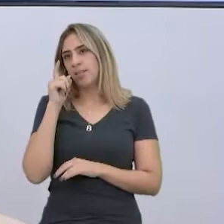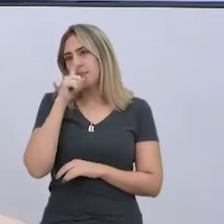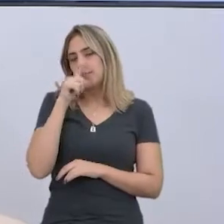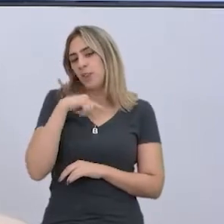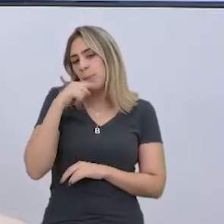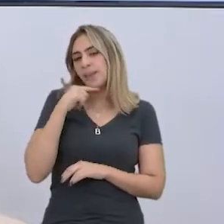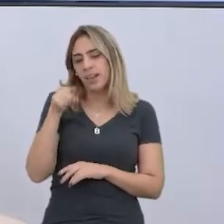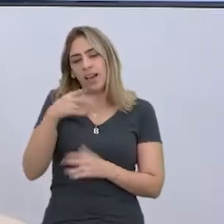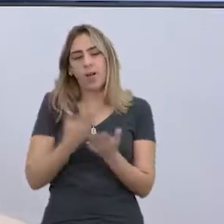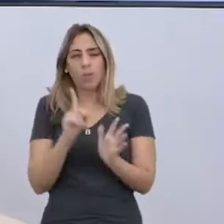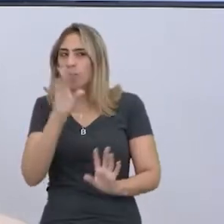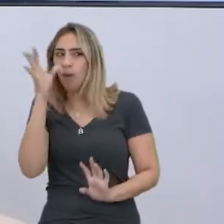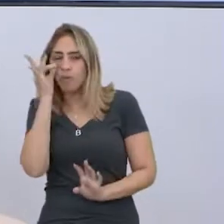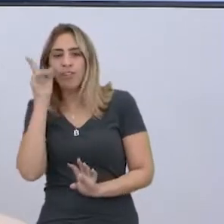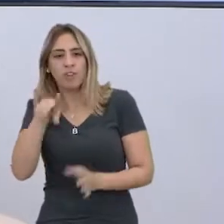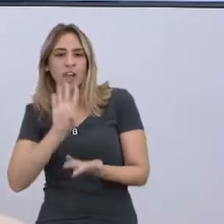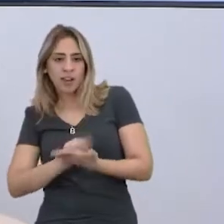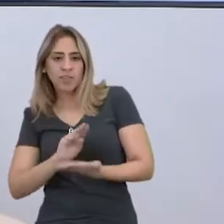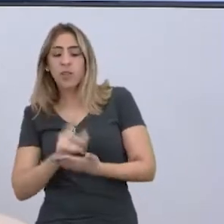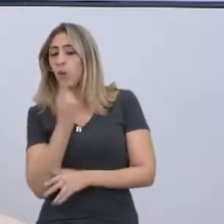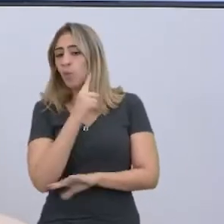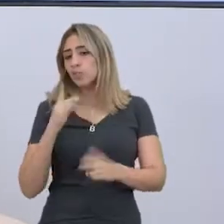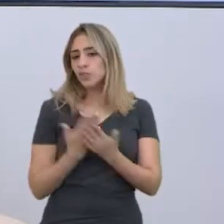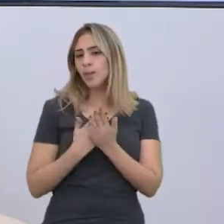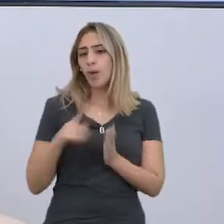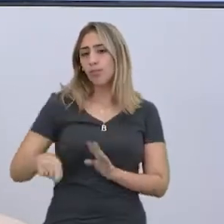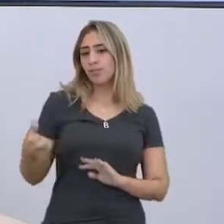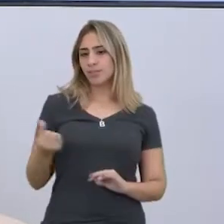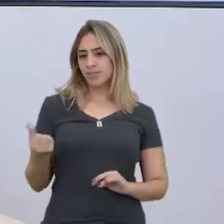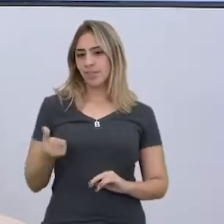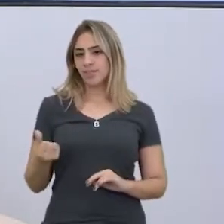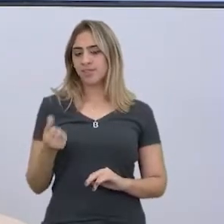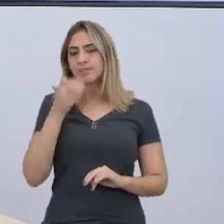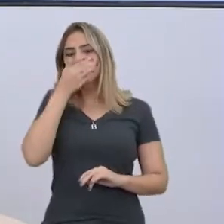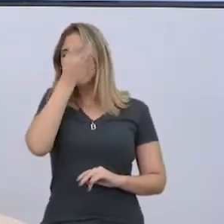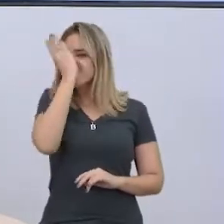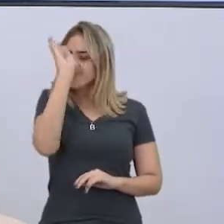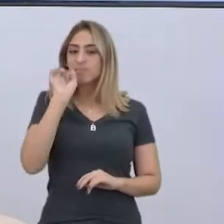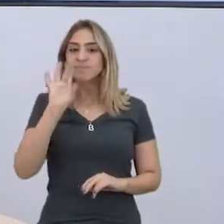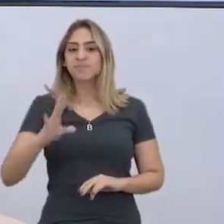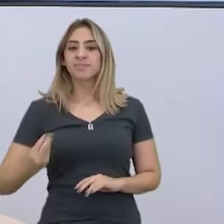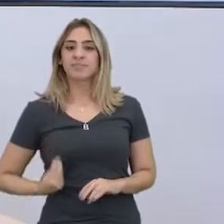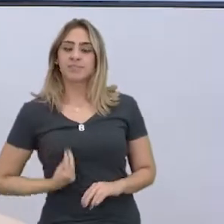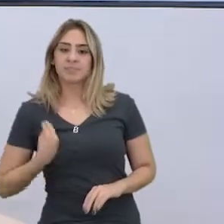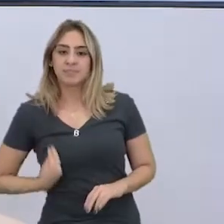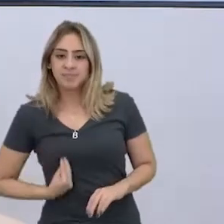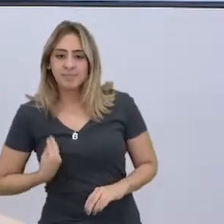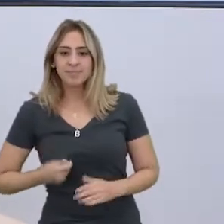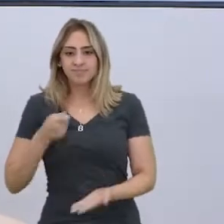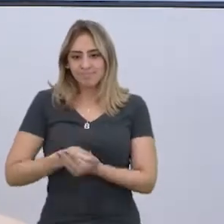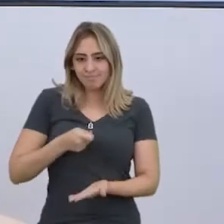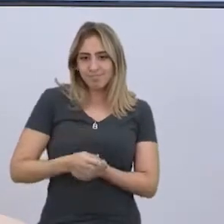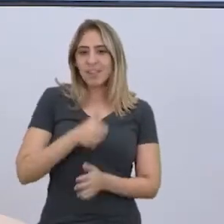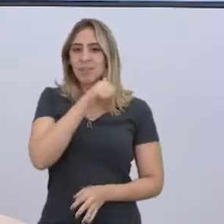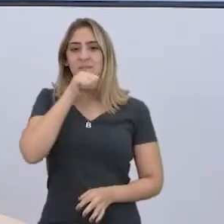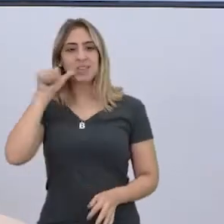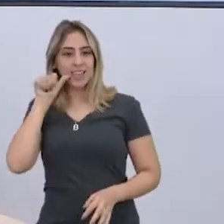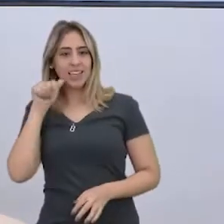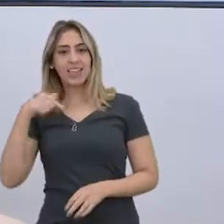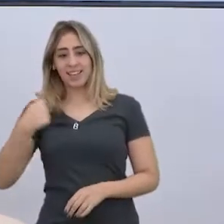é ao vivo. E, assim, última aula da sexta-feira. Só quem sobrevive. As guerreiras! Estou eu,